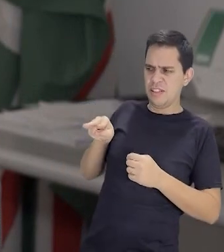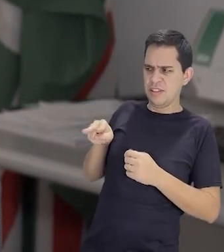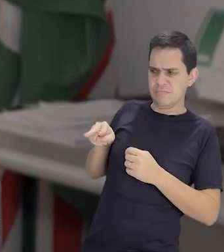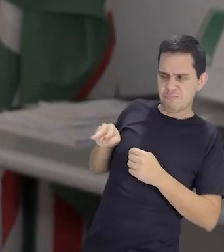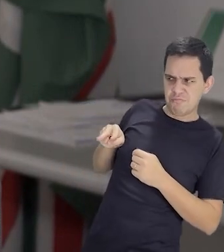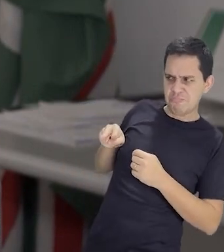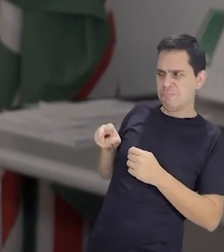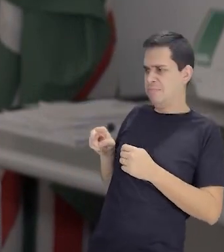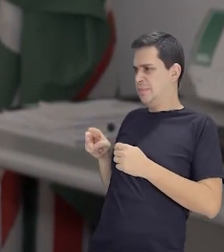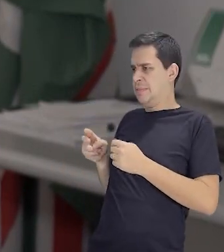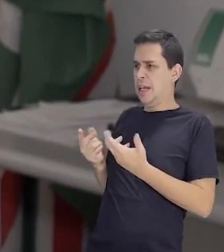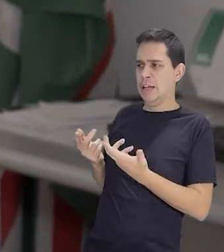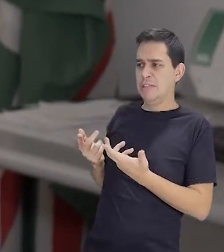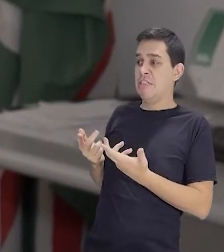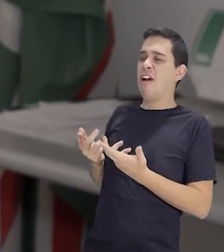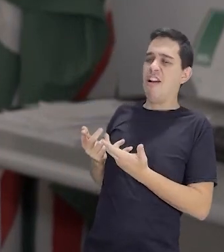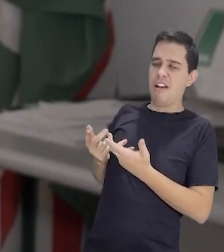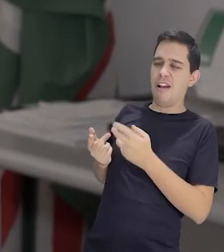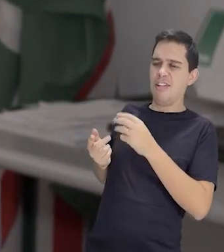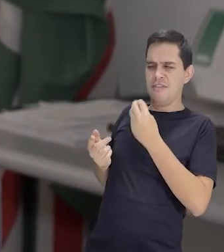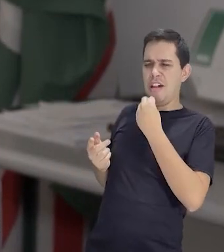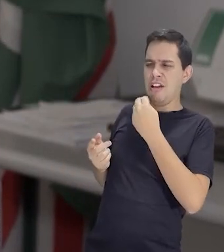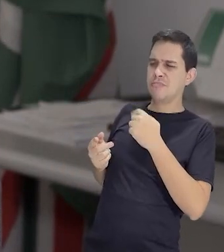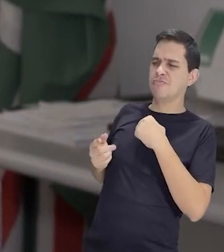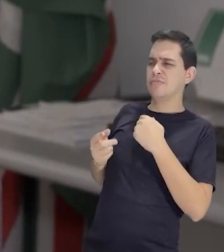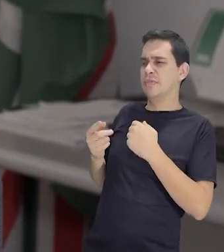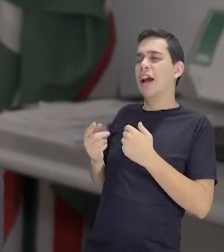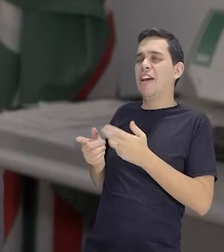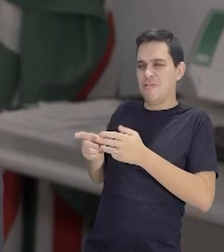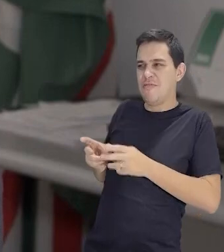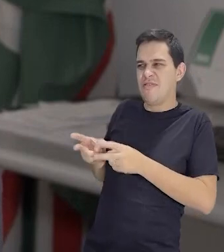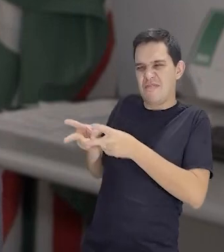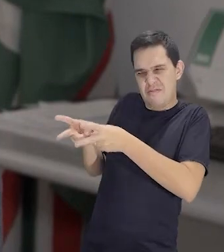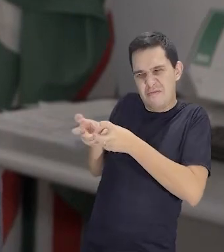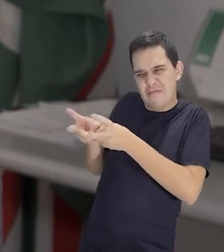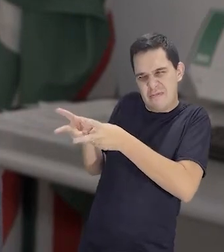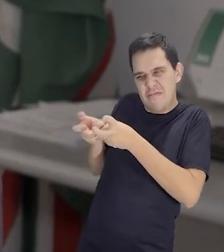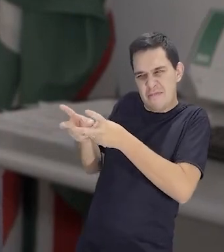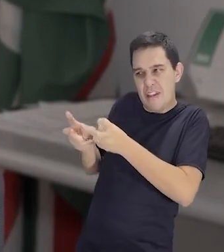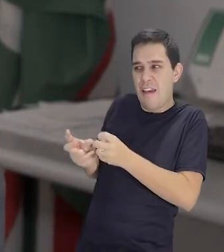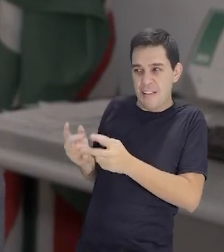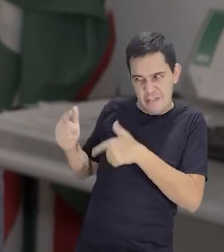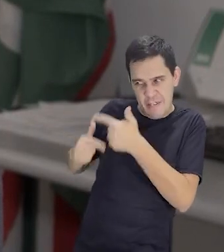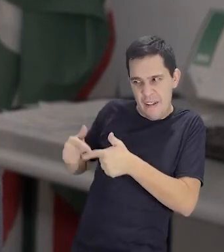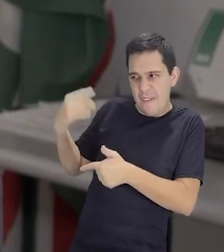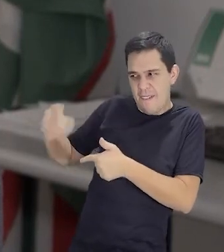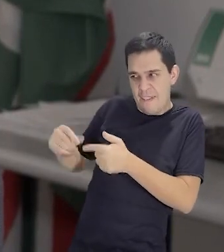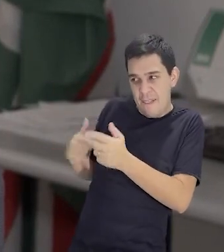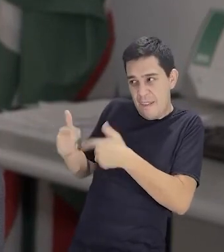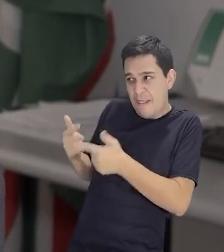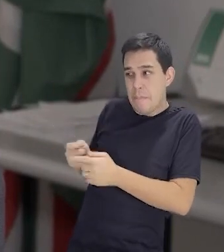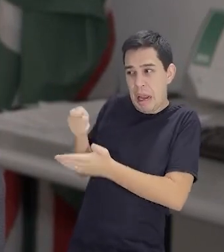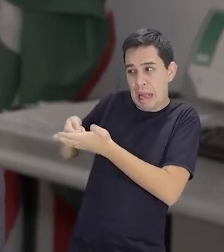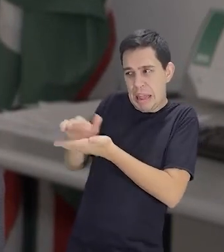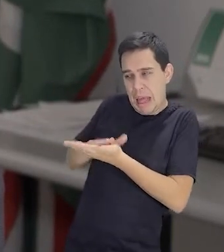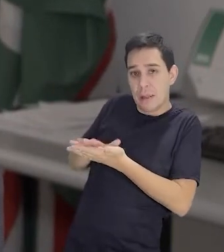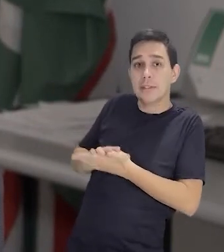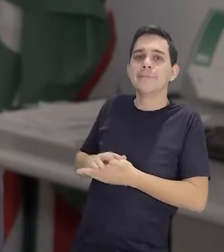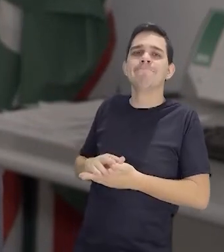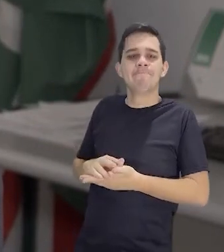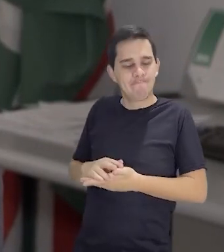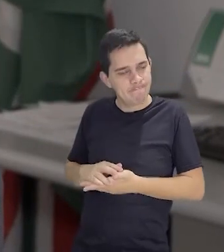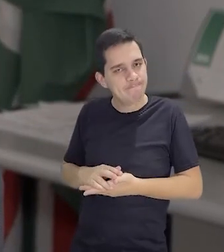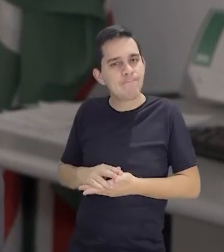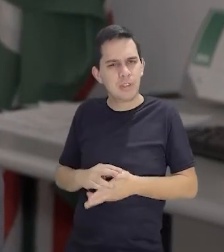supra-explora, não pode ser admitido pela sociedade brasileira, que tal ainda persiga, né? São 30